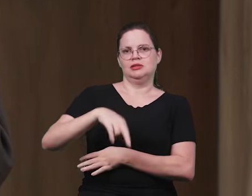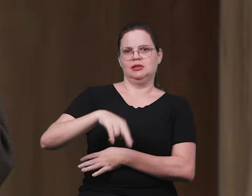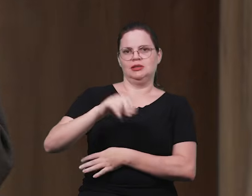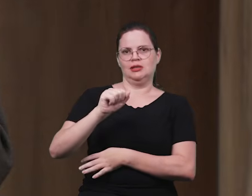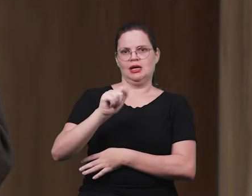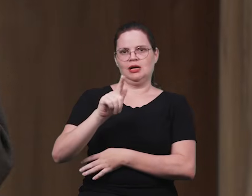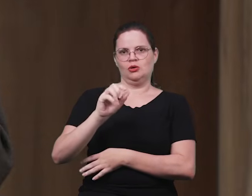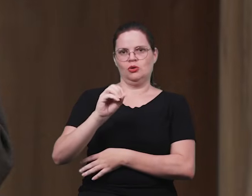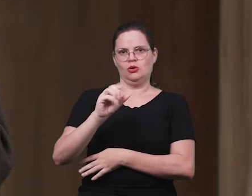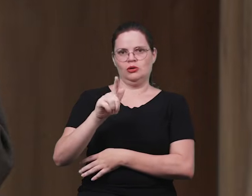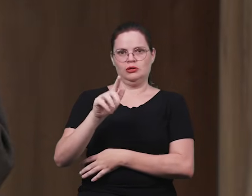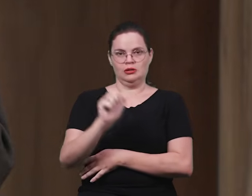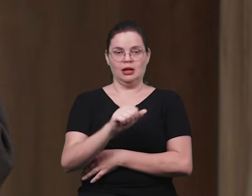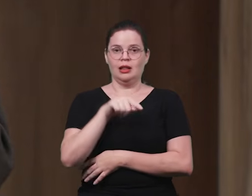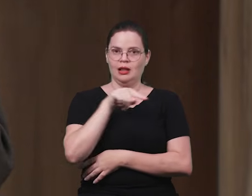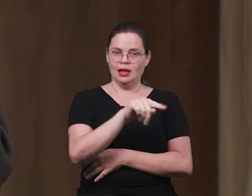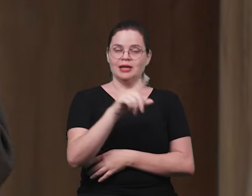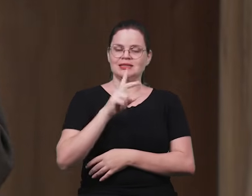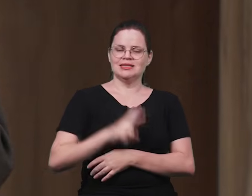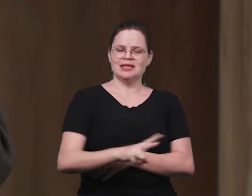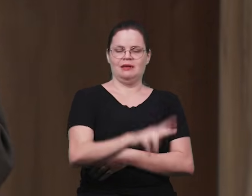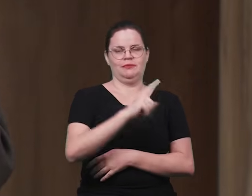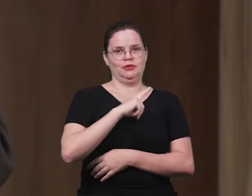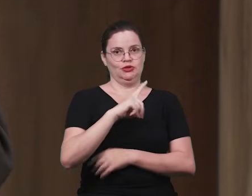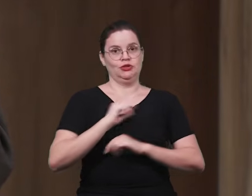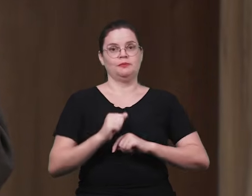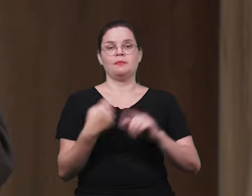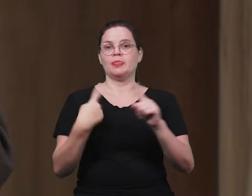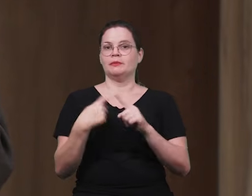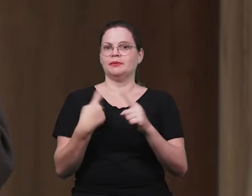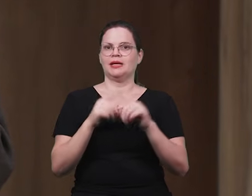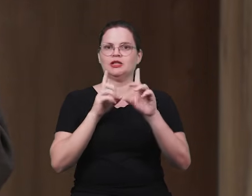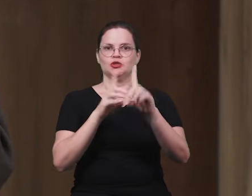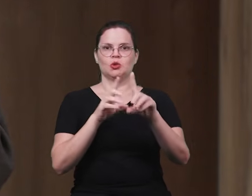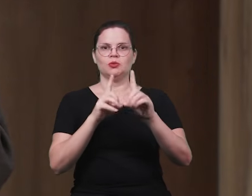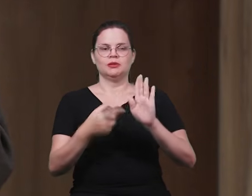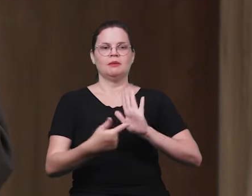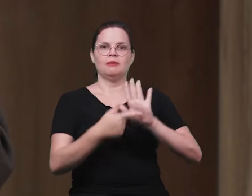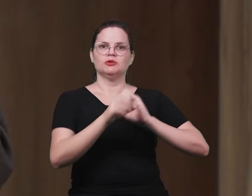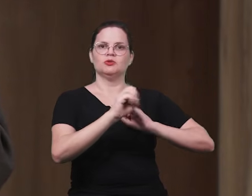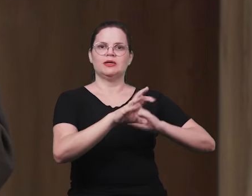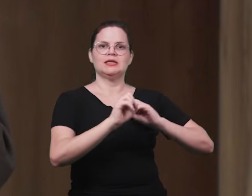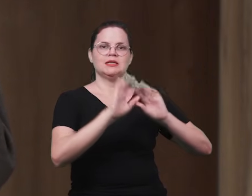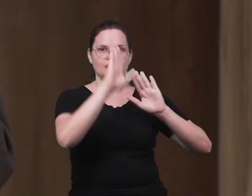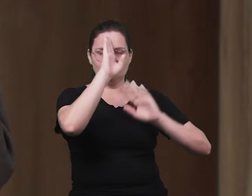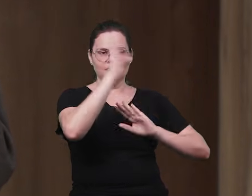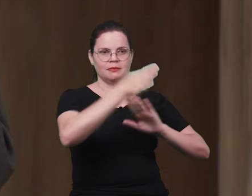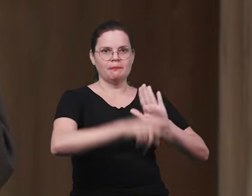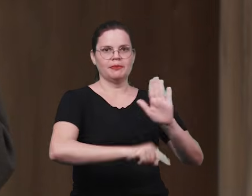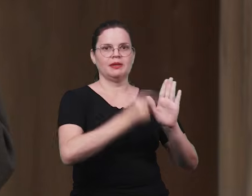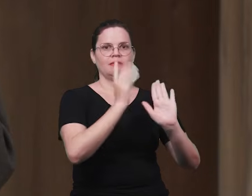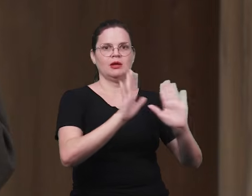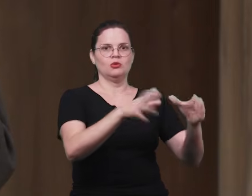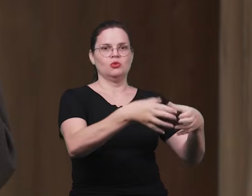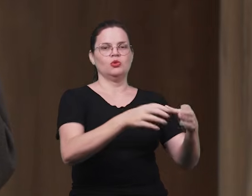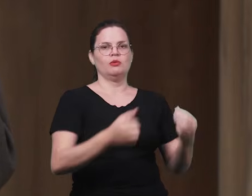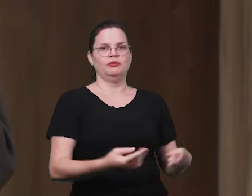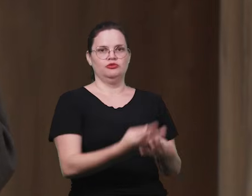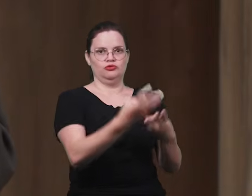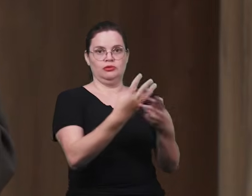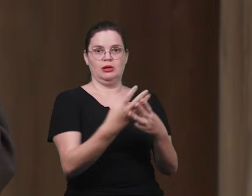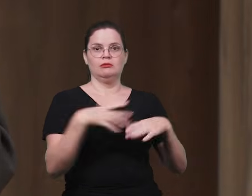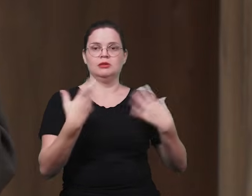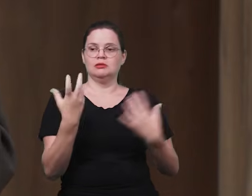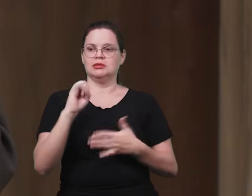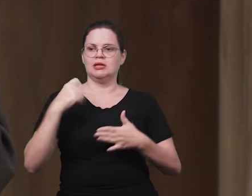foi dirigido inicialmente, ou primeiramente, aos judeus. Né? Então, ele quando chegava na cidade, ele já